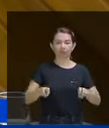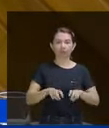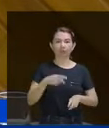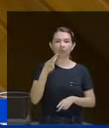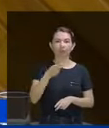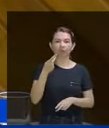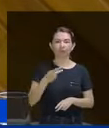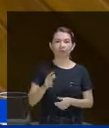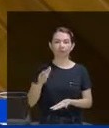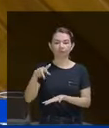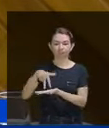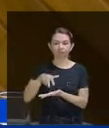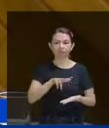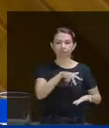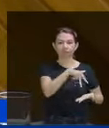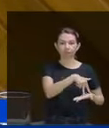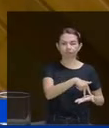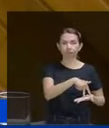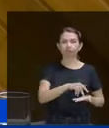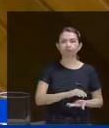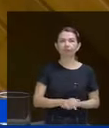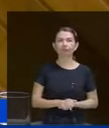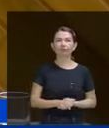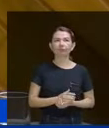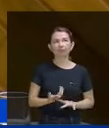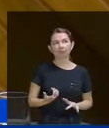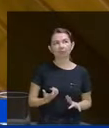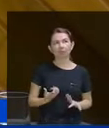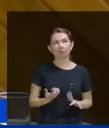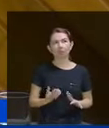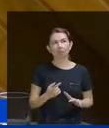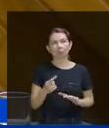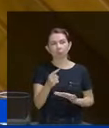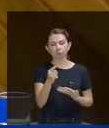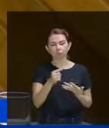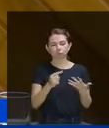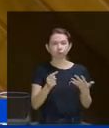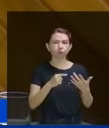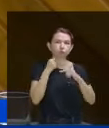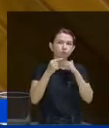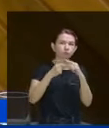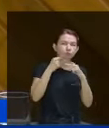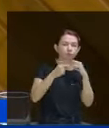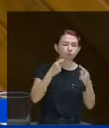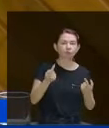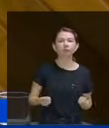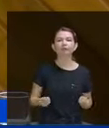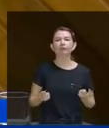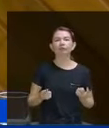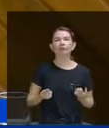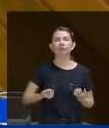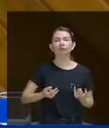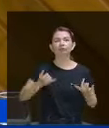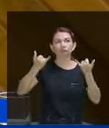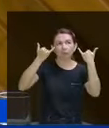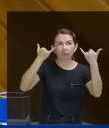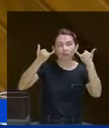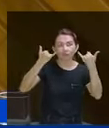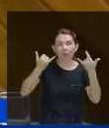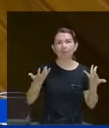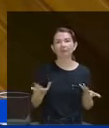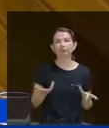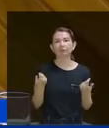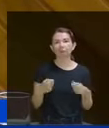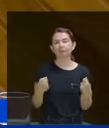dos investigados, acerca de pontos que suscitaram relevantes dúvidas para minha formação de convicção e que